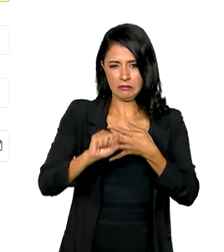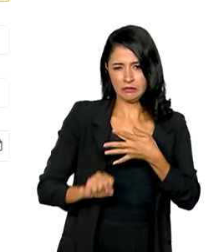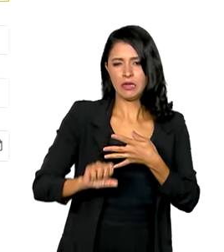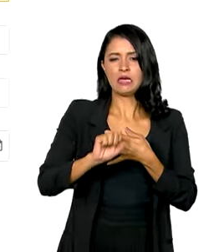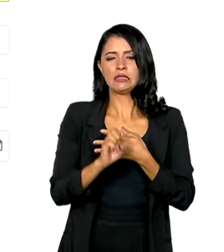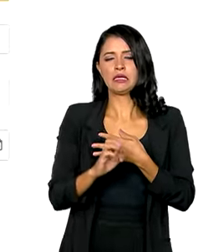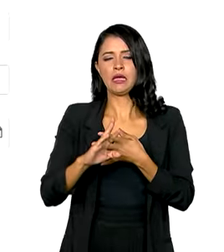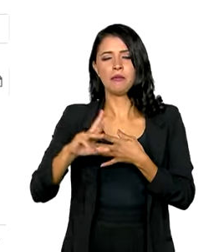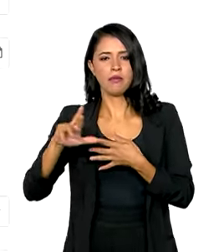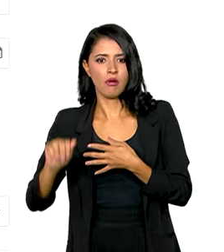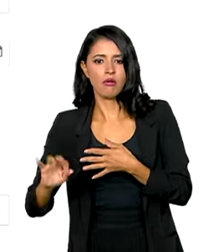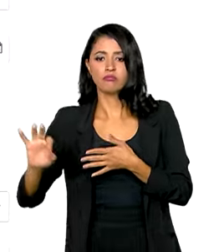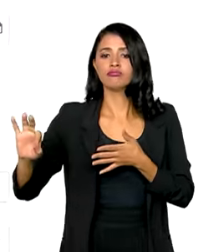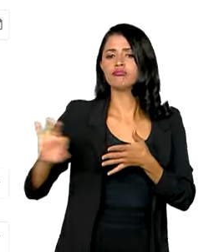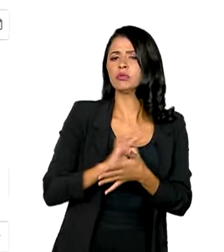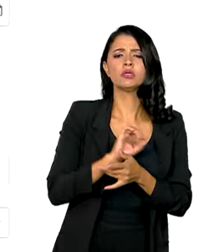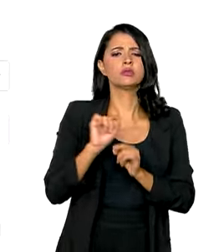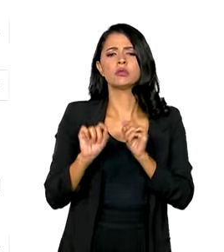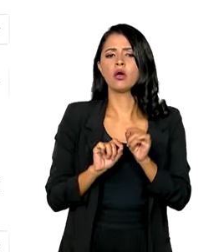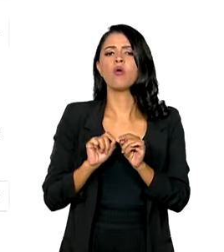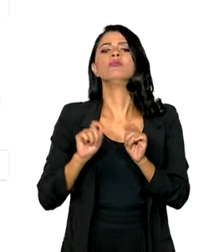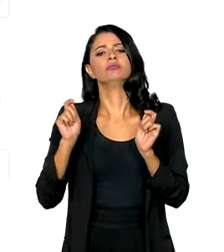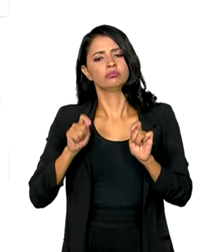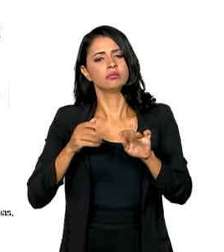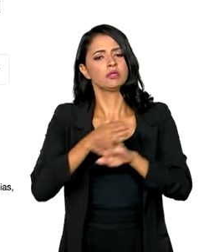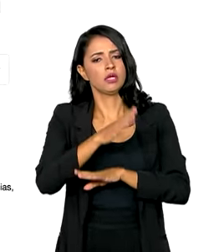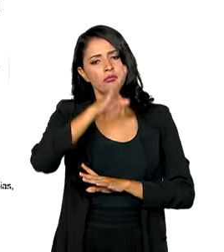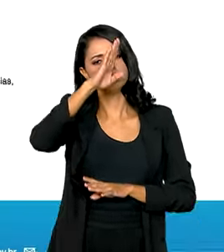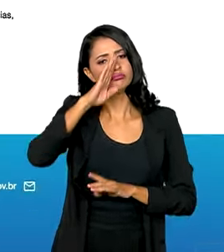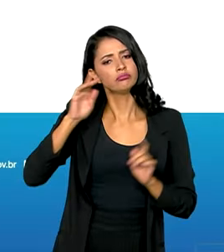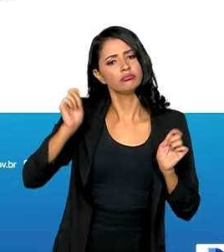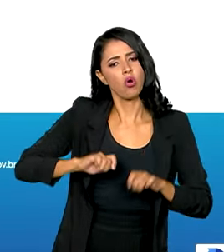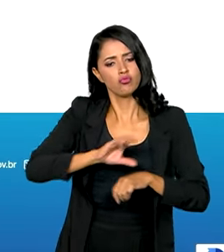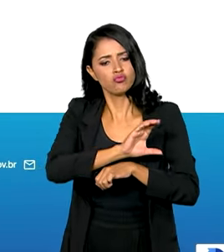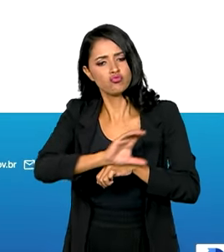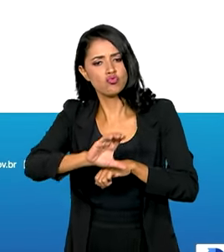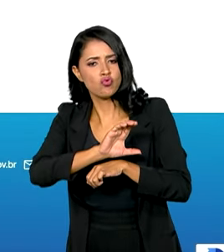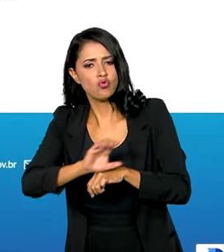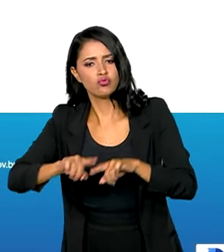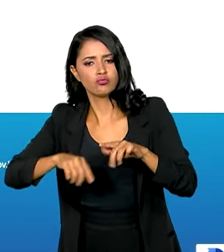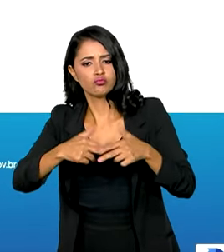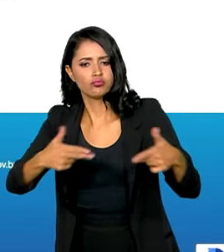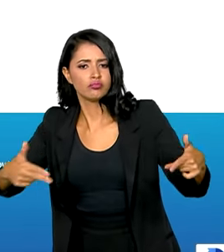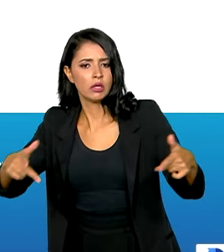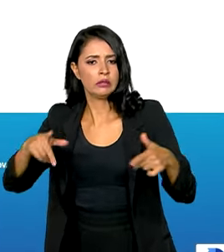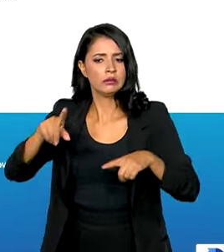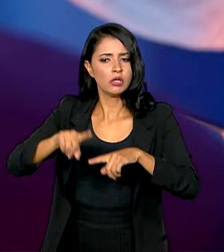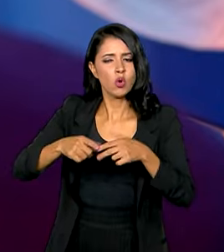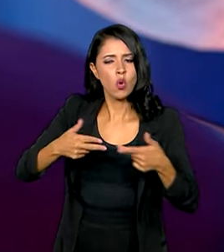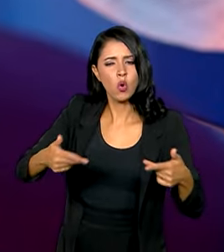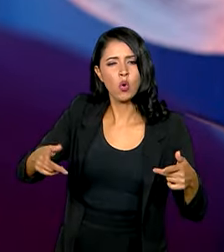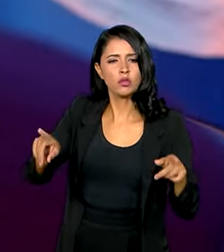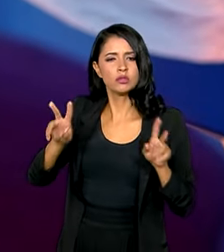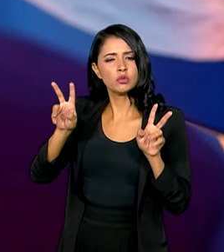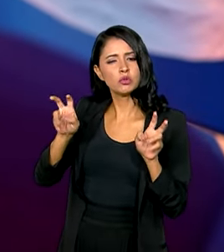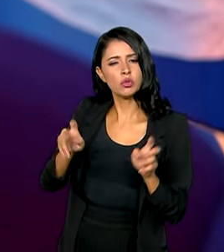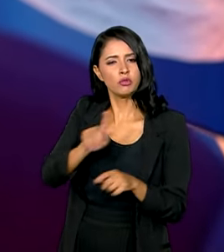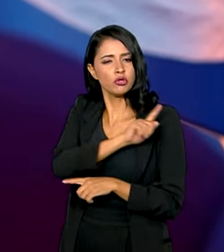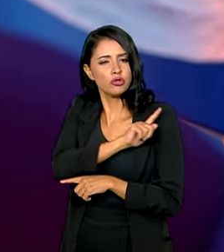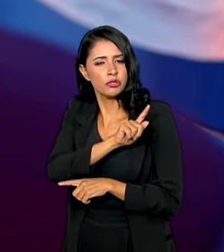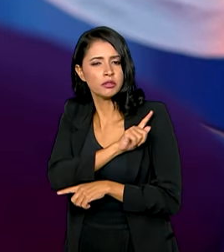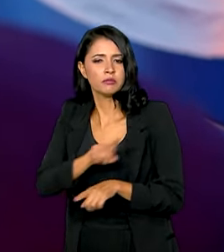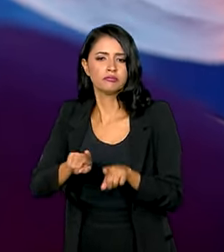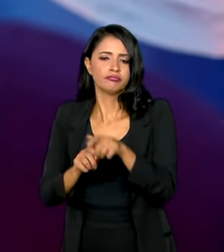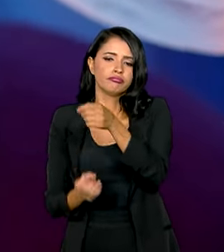inscrição no serviço online dá acesso gratuito a cursos materiais e ferramentas sobre gestão